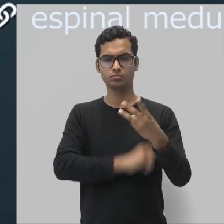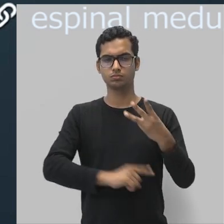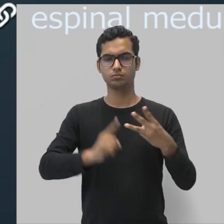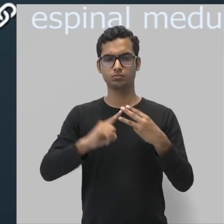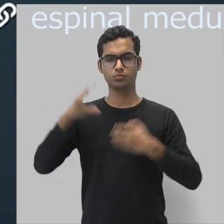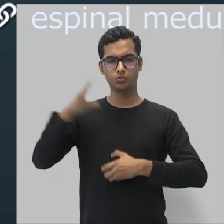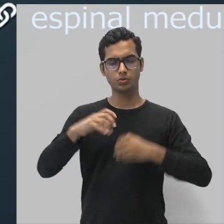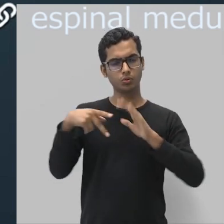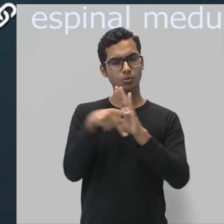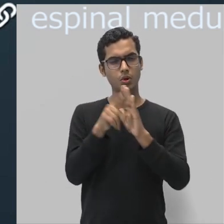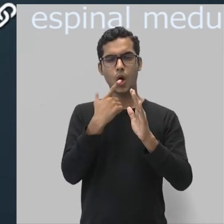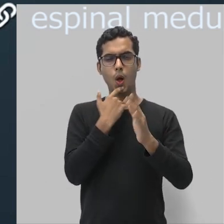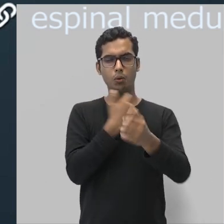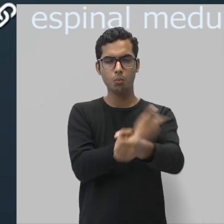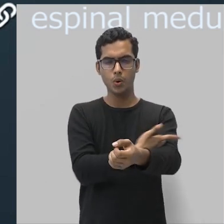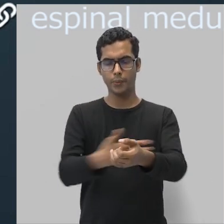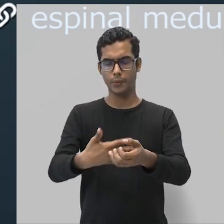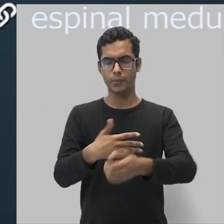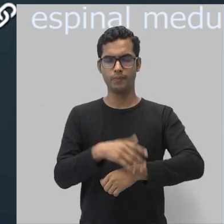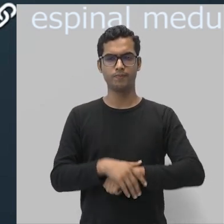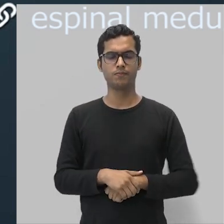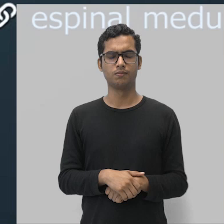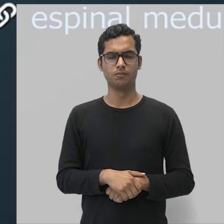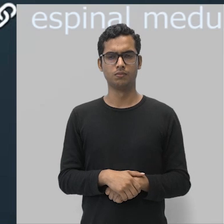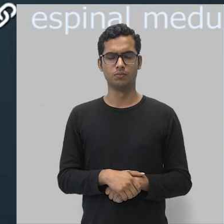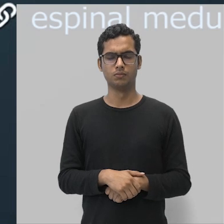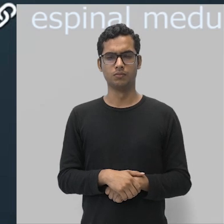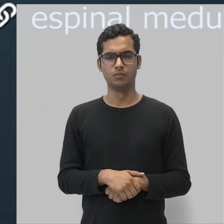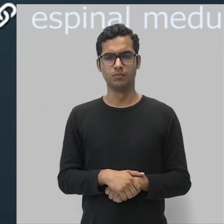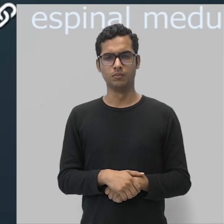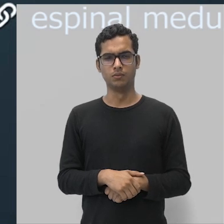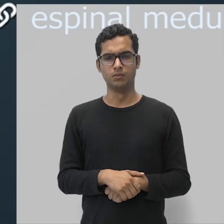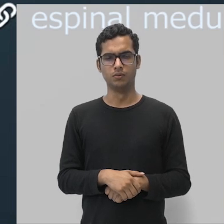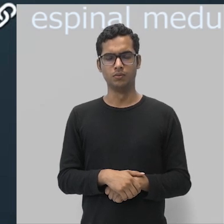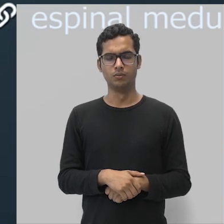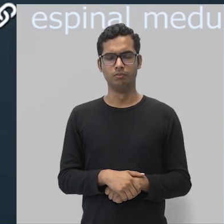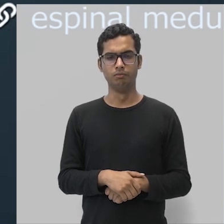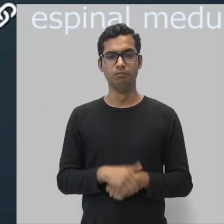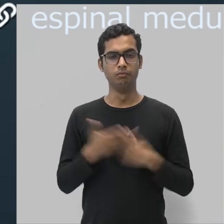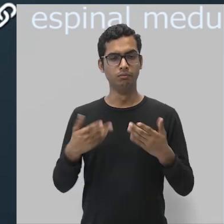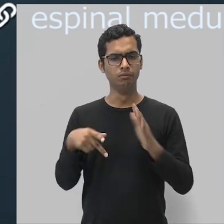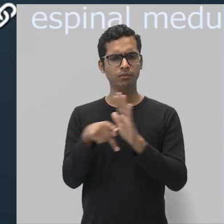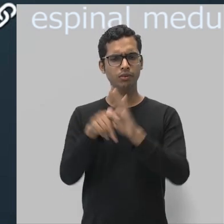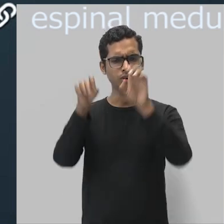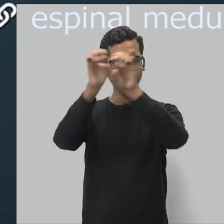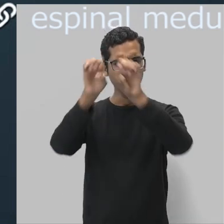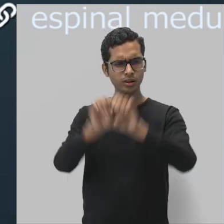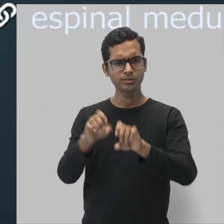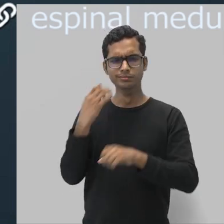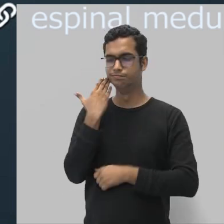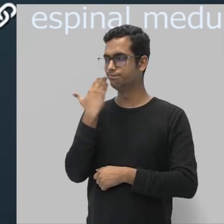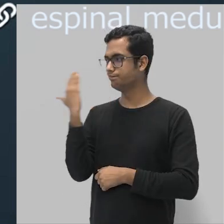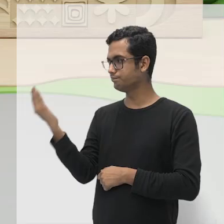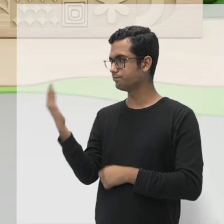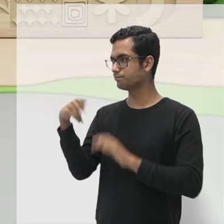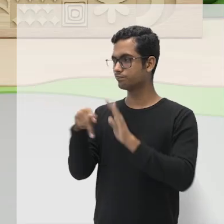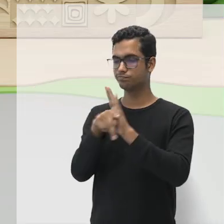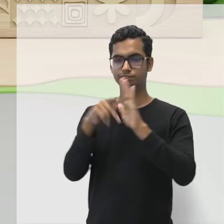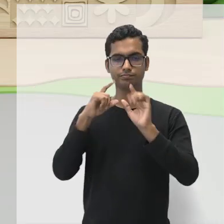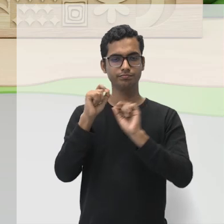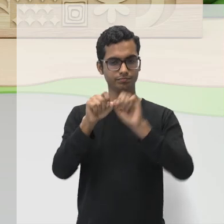pressão arterial. Tá bom, gente? Então, essa é a composição anatômica do sistema